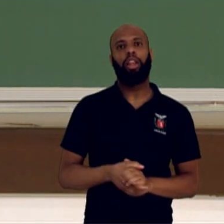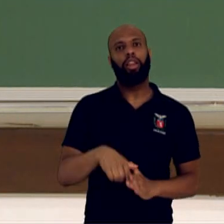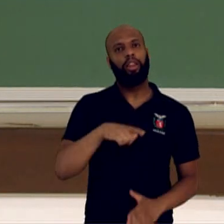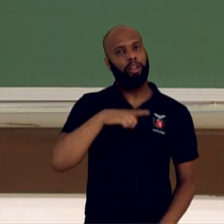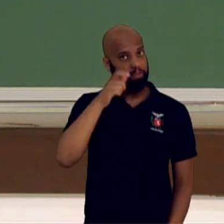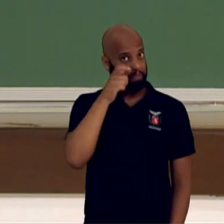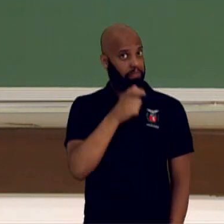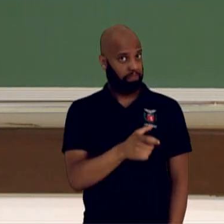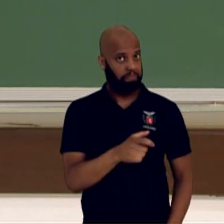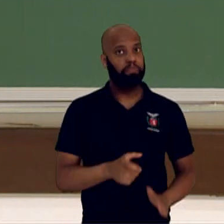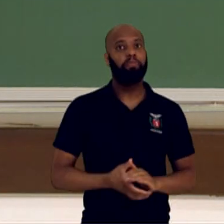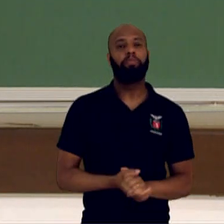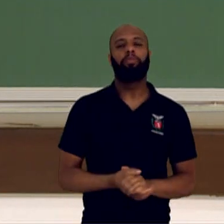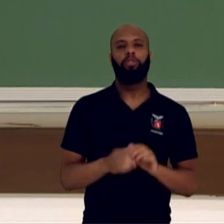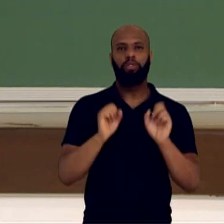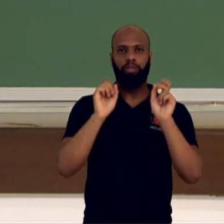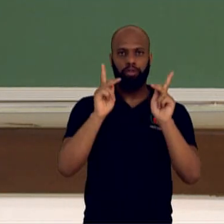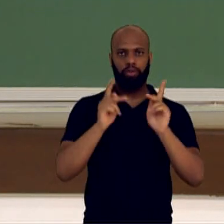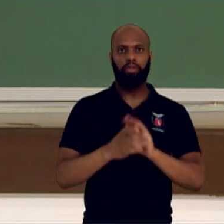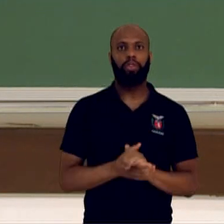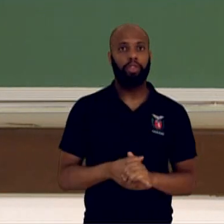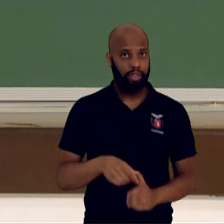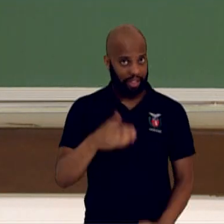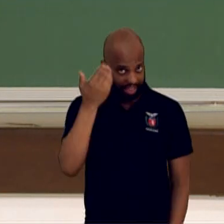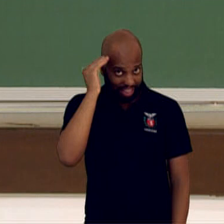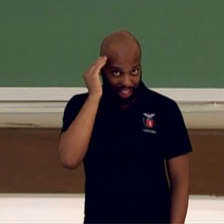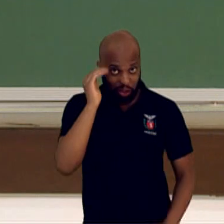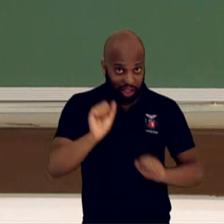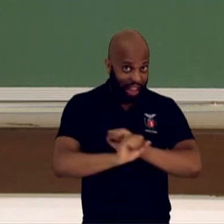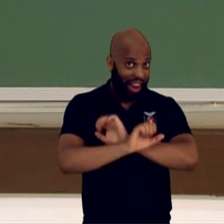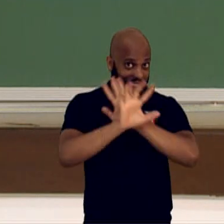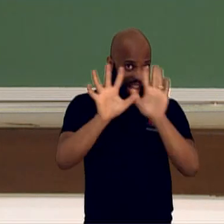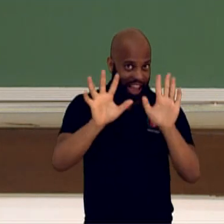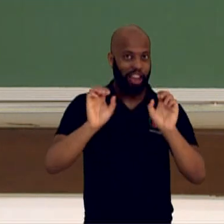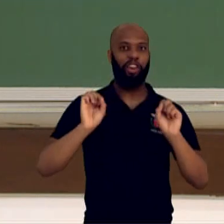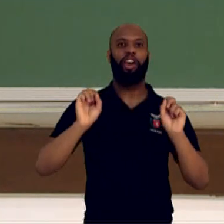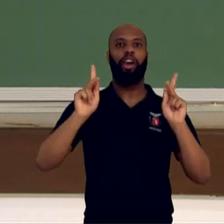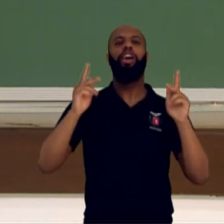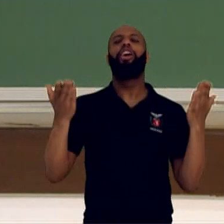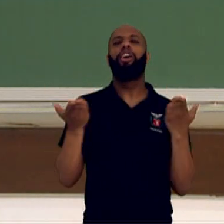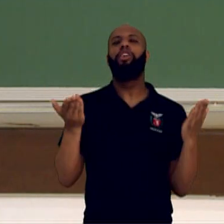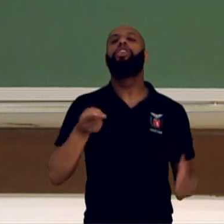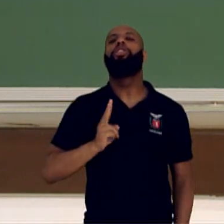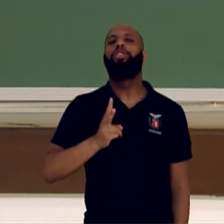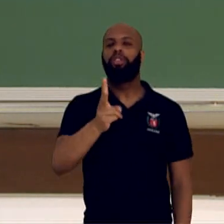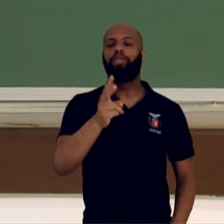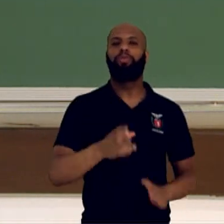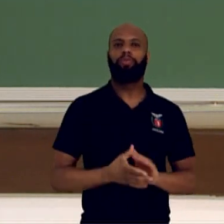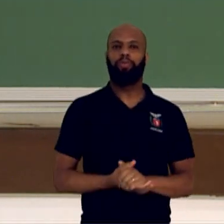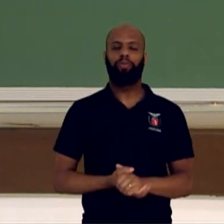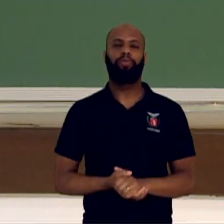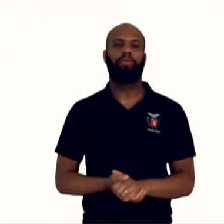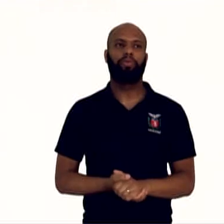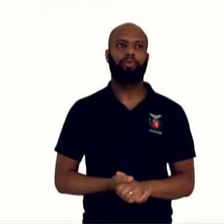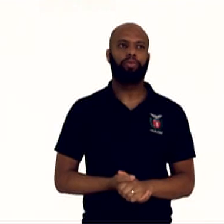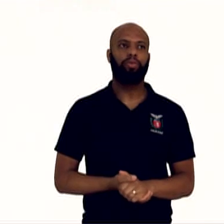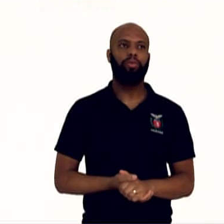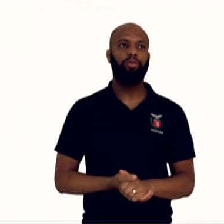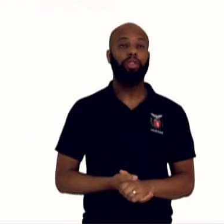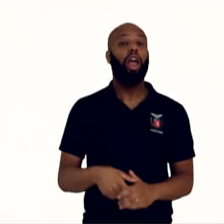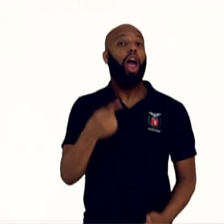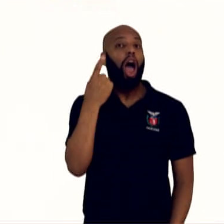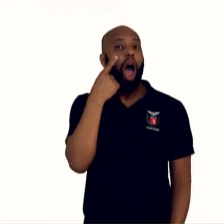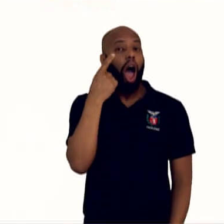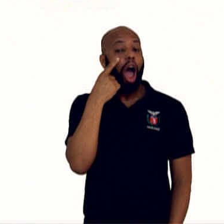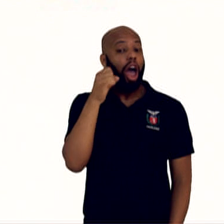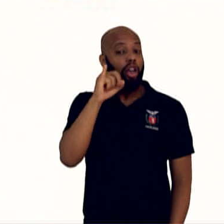muito interessante, certo? Entendido? Ok, então vamos em frente. Testando o